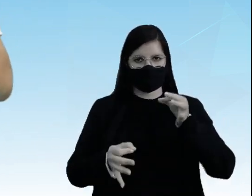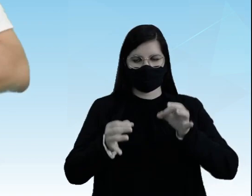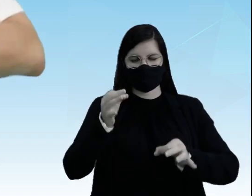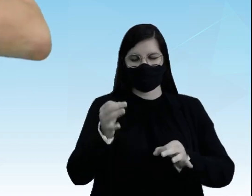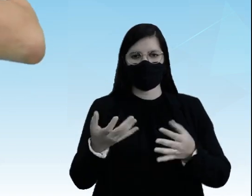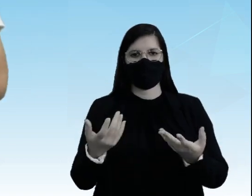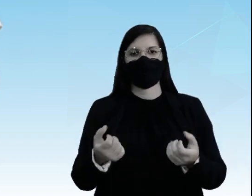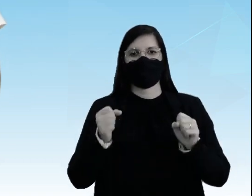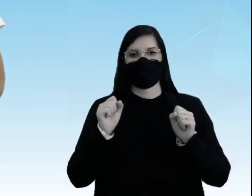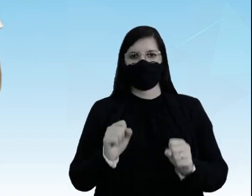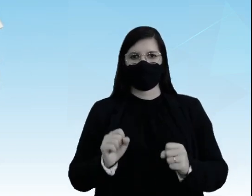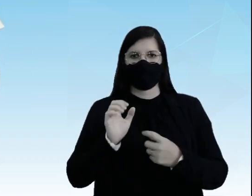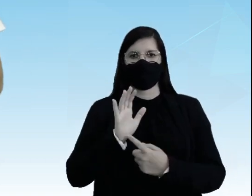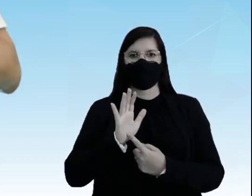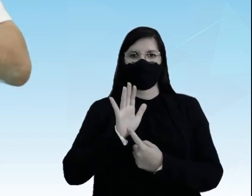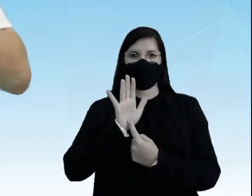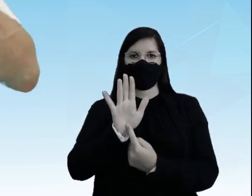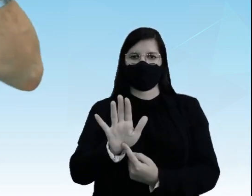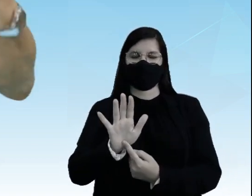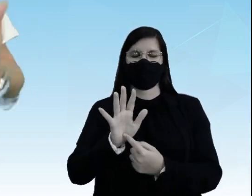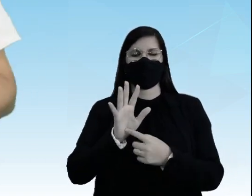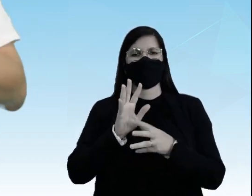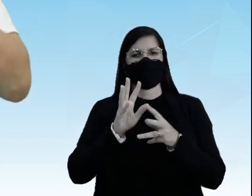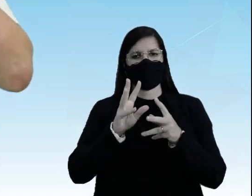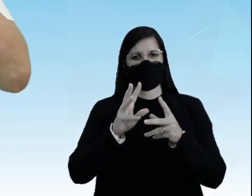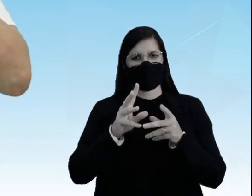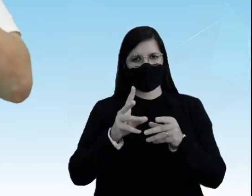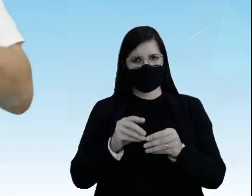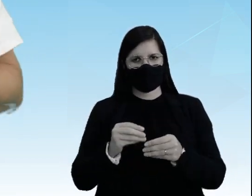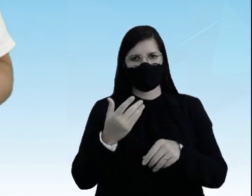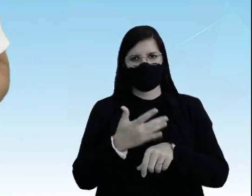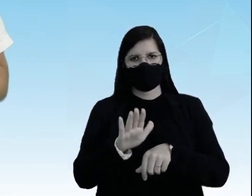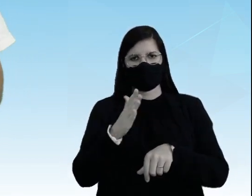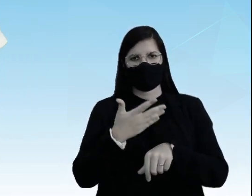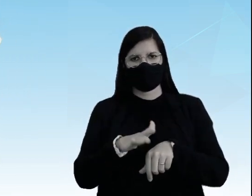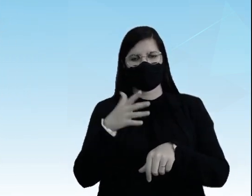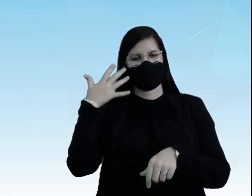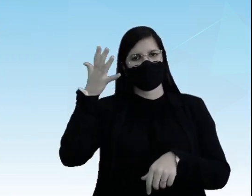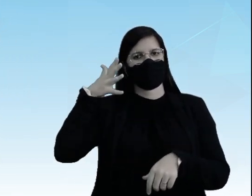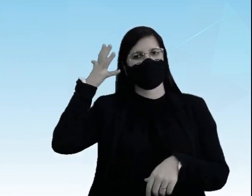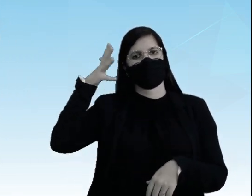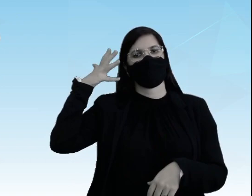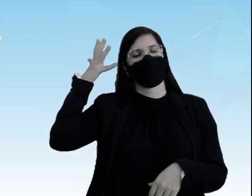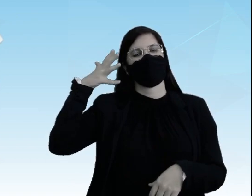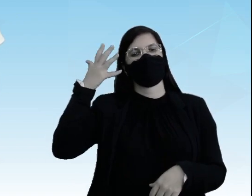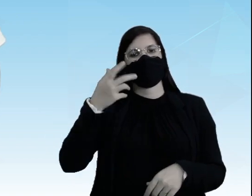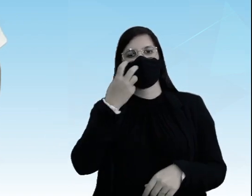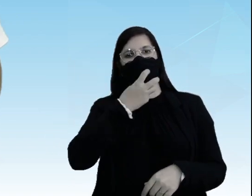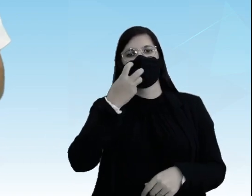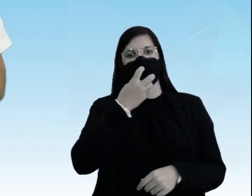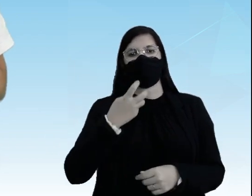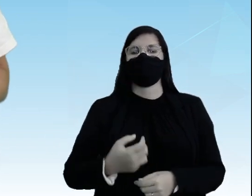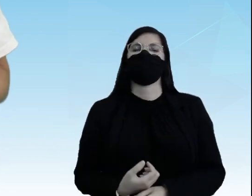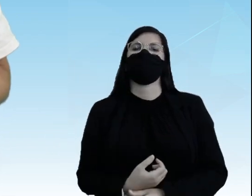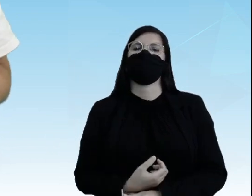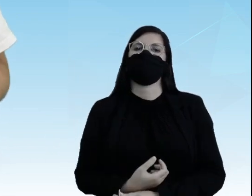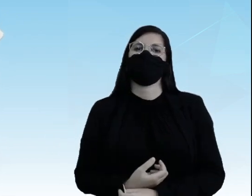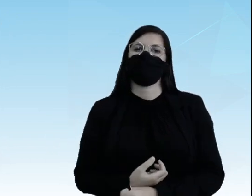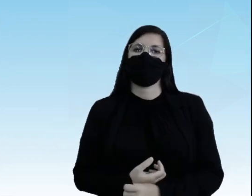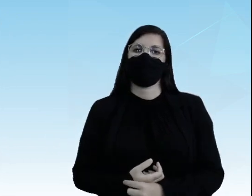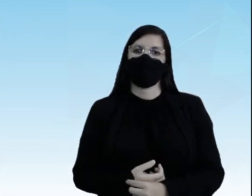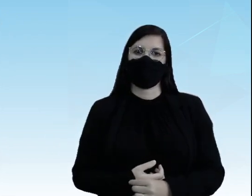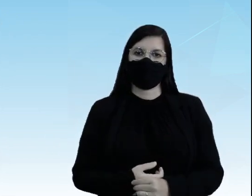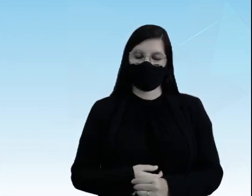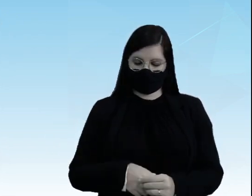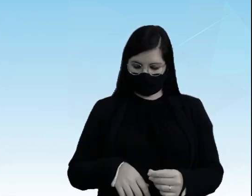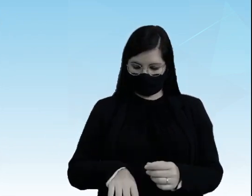podemos fazer uma apresentação, tudo isso para treinar os discursos orais. E vamos adiante.